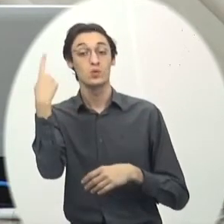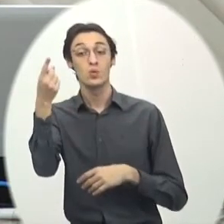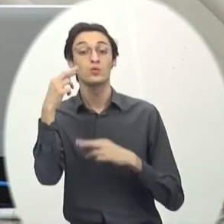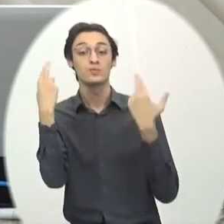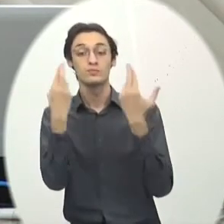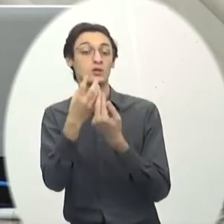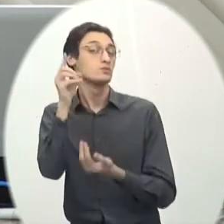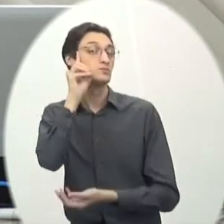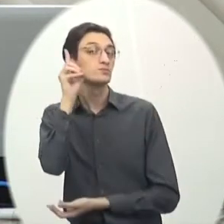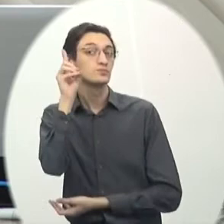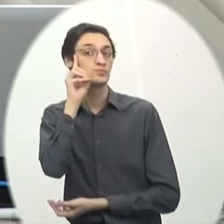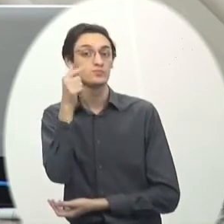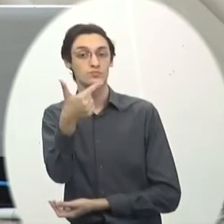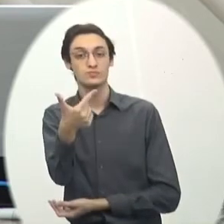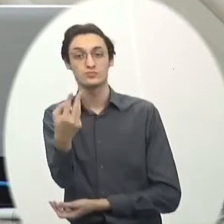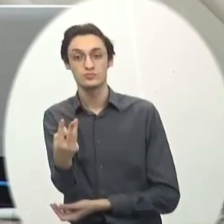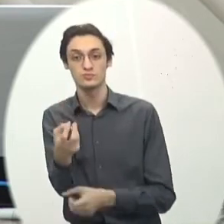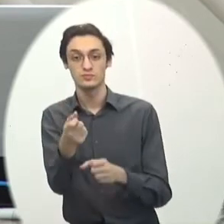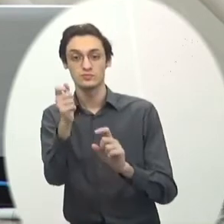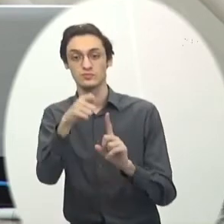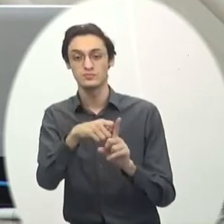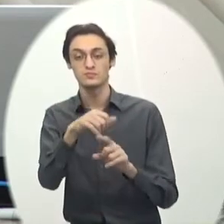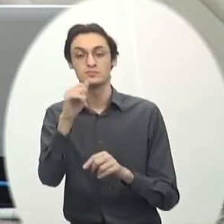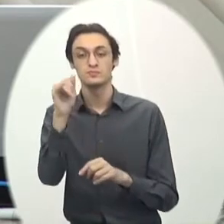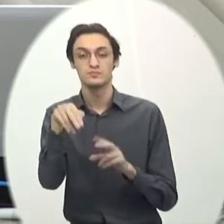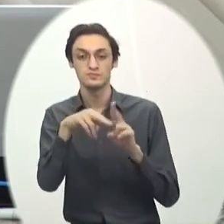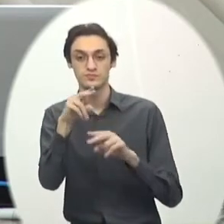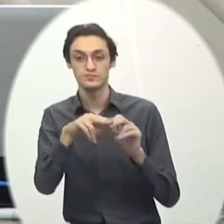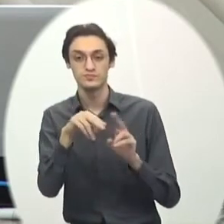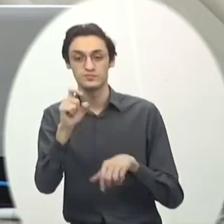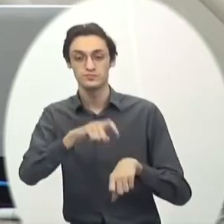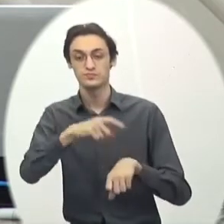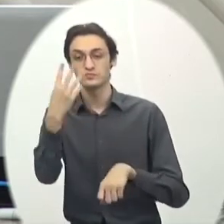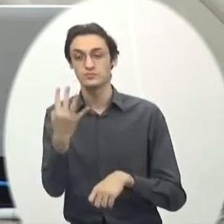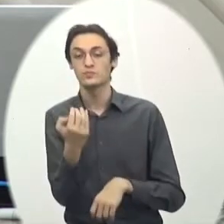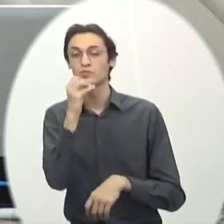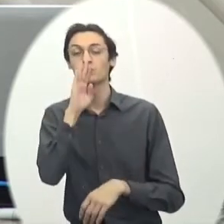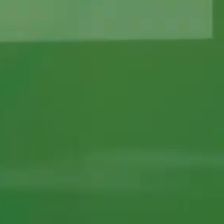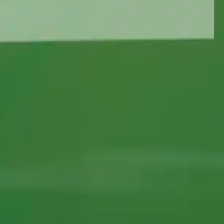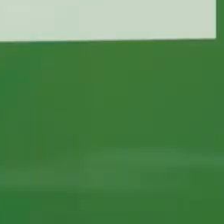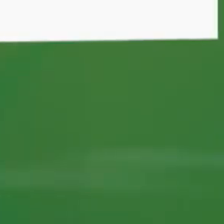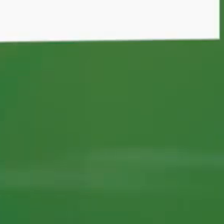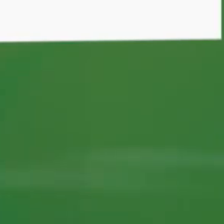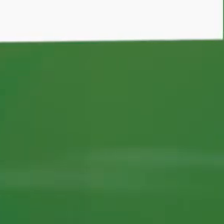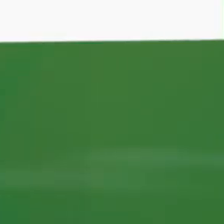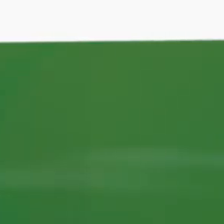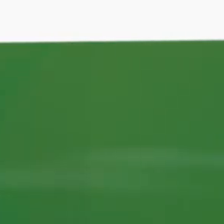dia 23 do corrente, terça-feira, às 14 horas. Uma boa tarde a todos.